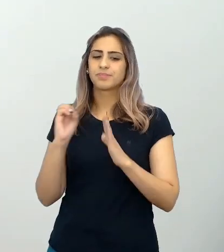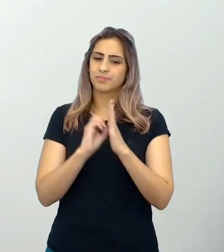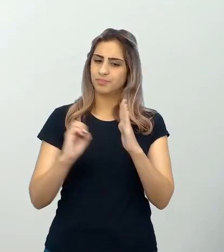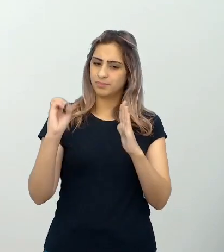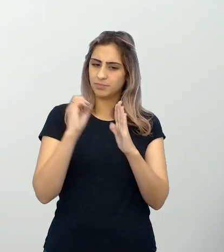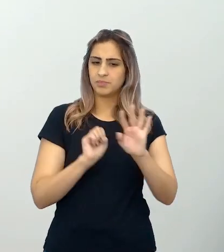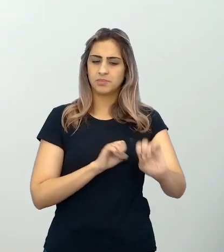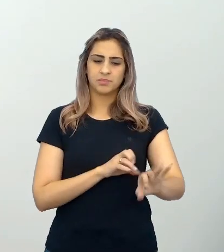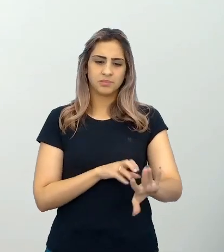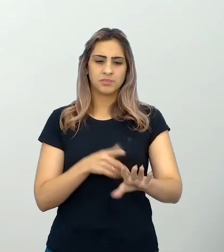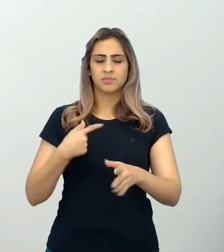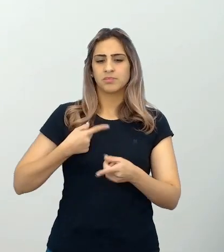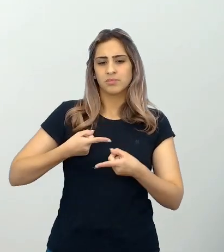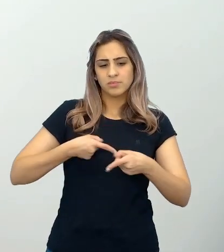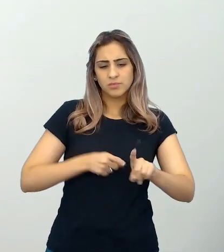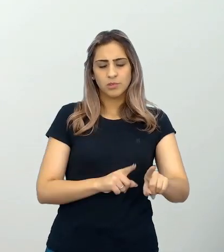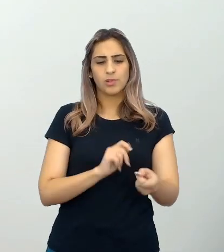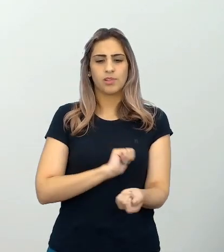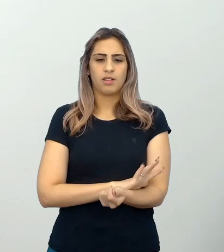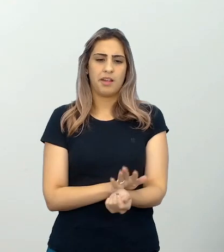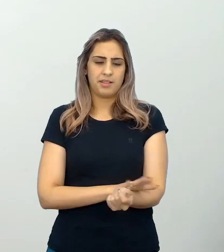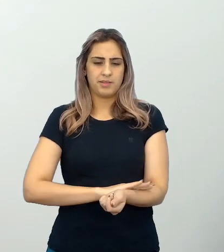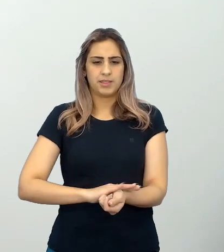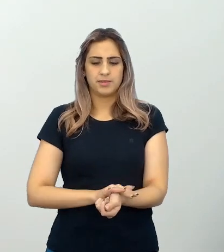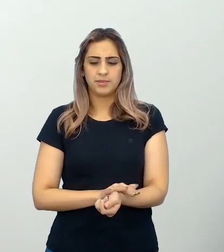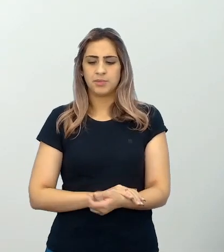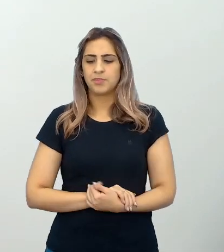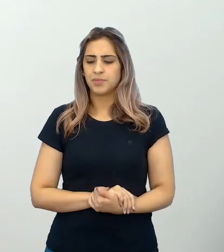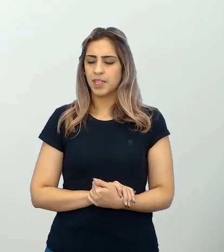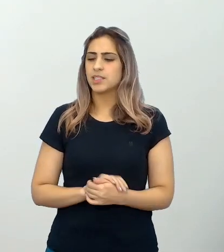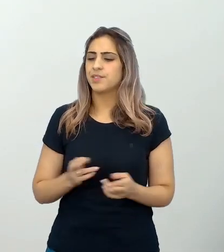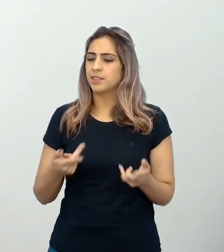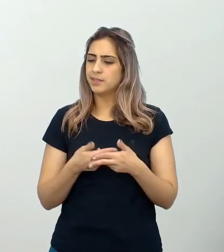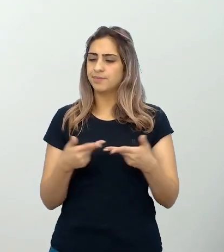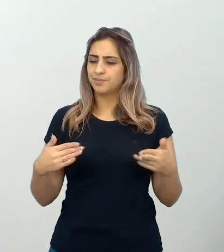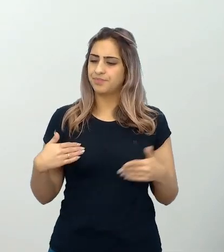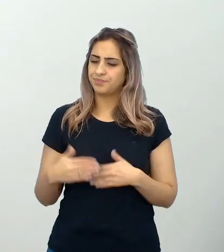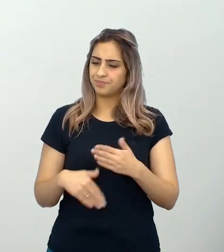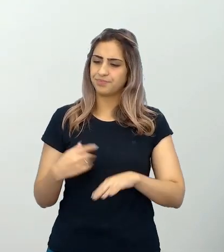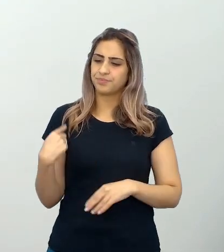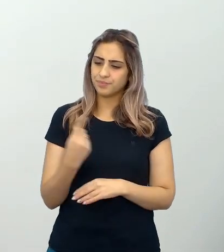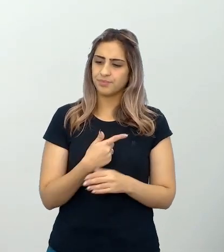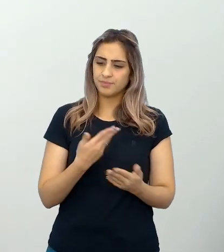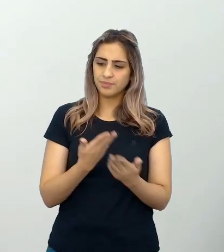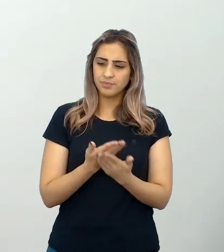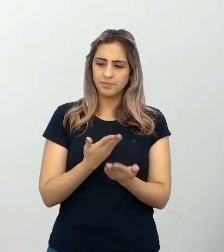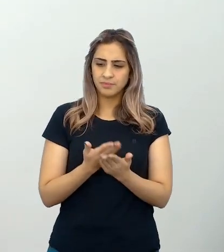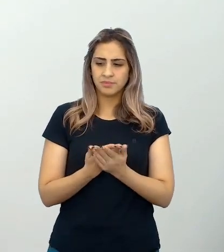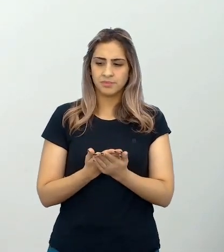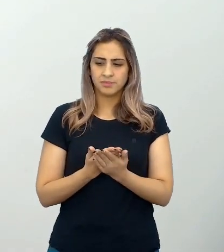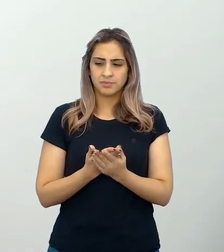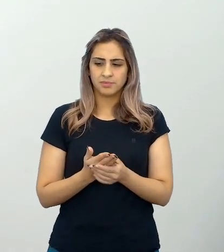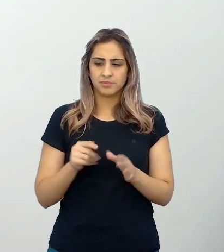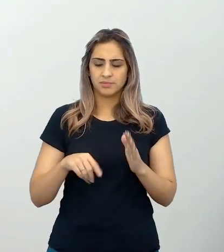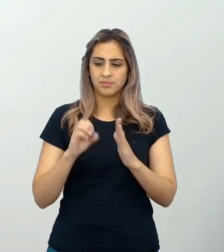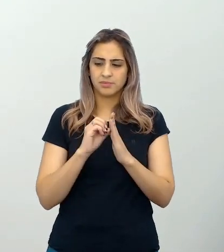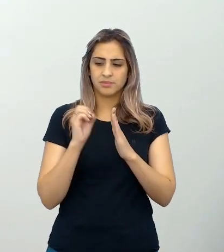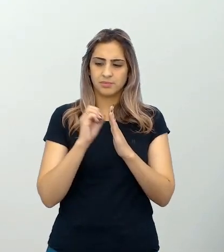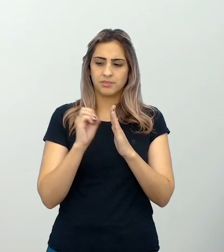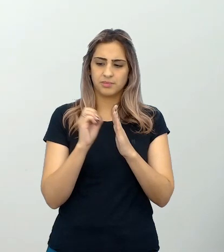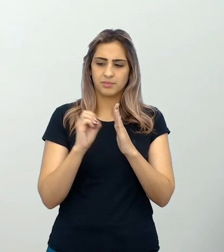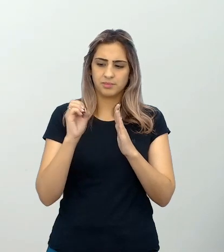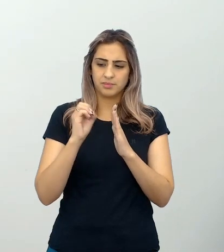Educação Antirracista. Tem um link aí, tá? Tem um canal disponível para vocês no YouTube. E as aulas aqui do Centro de Mídias que tratam